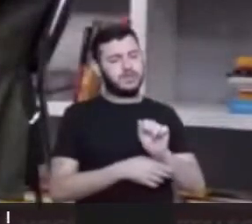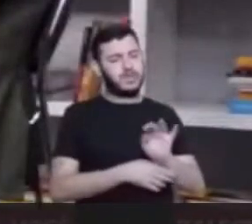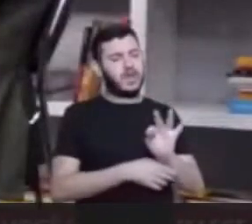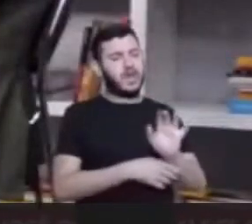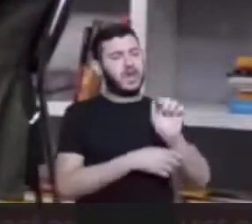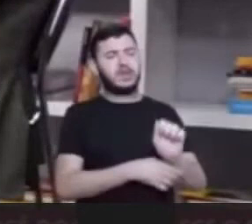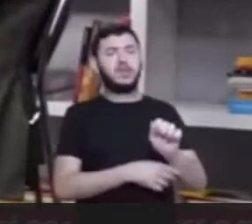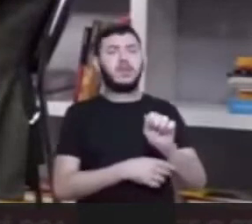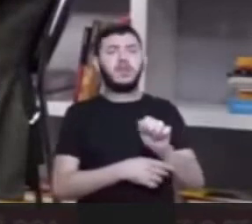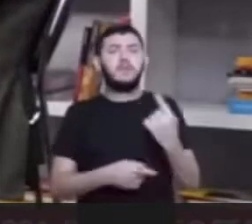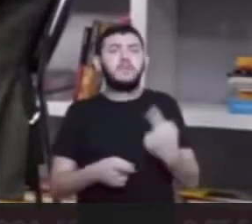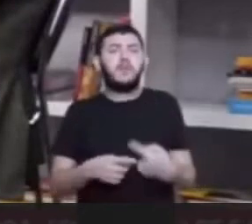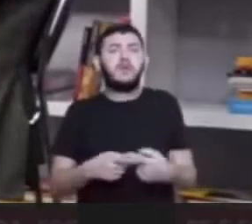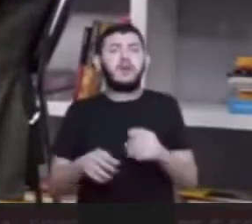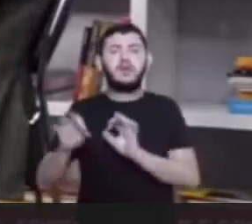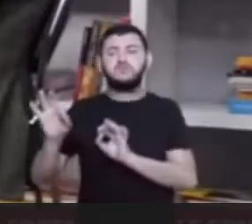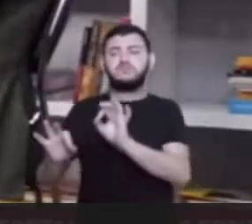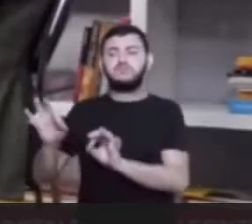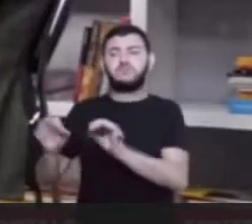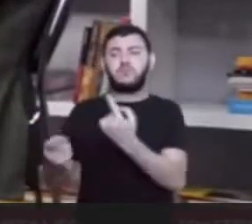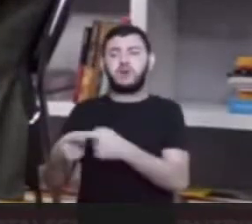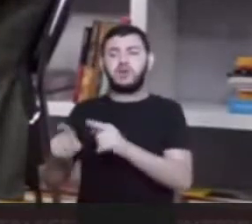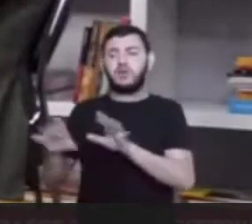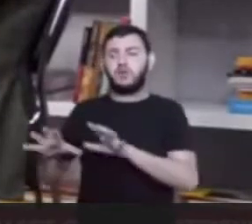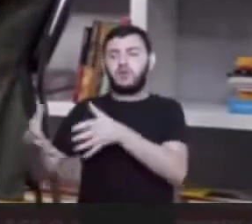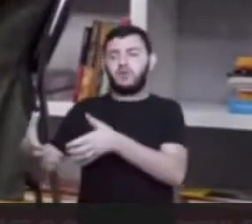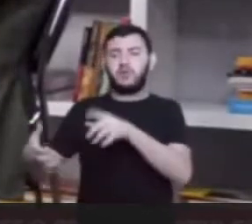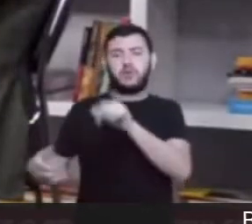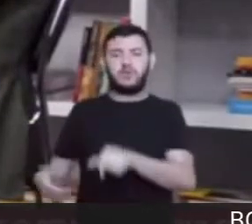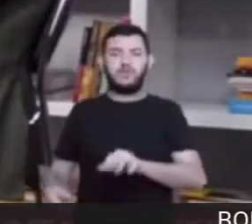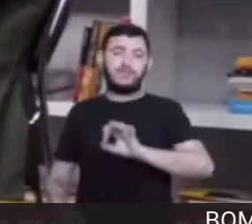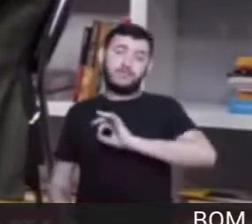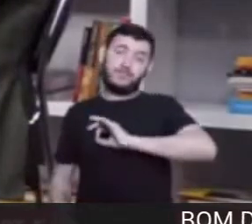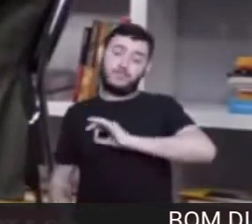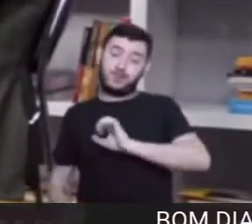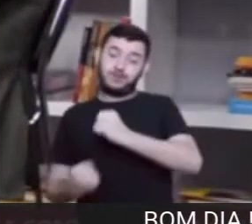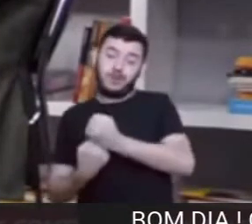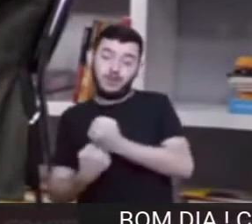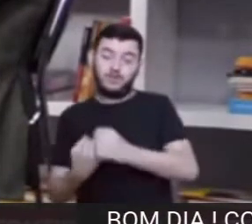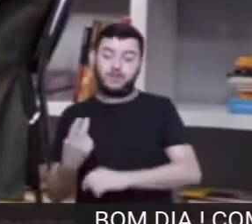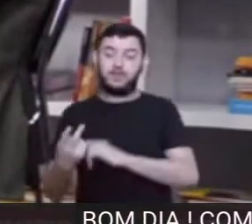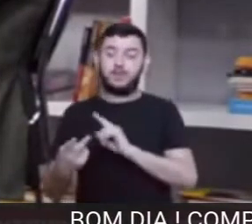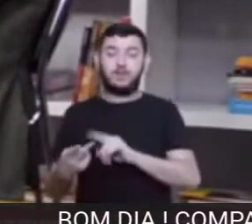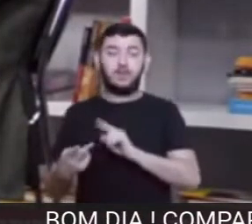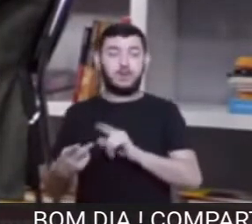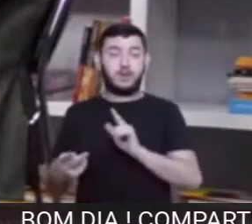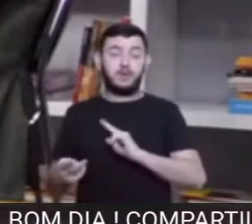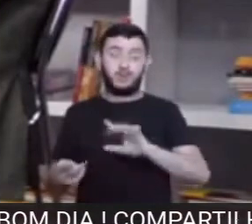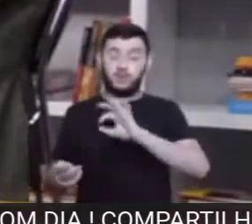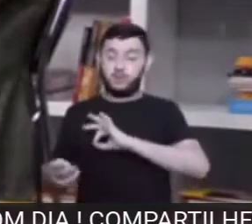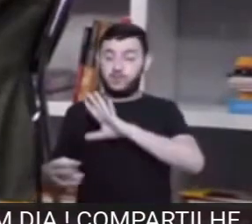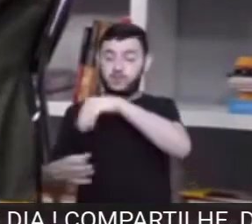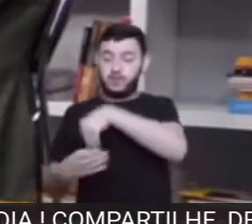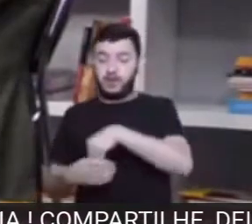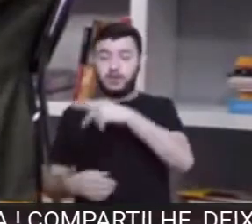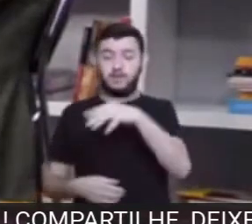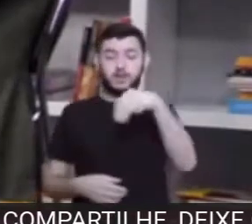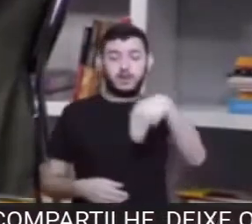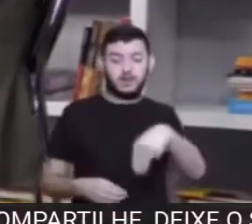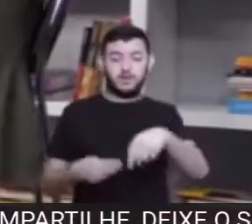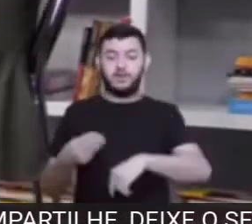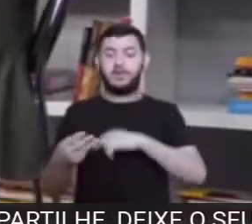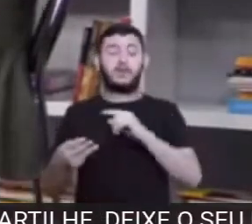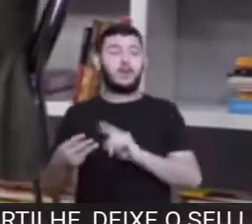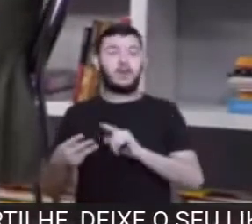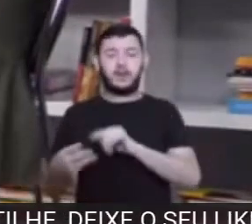público. Sabe, ele tem um público policial, ele tem um público na Polícia Militar, ele tem um público nas Forças Armadas, ele tem um público na